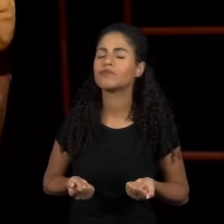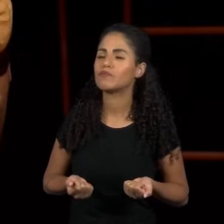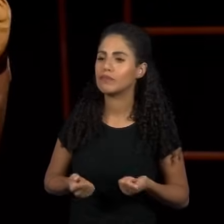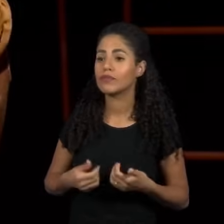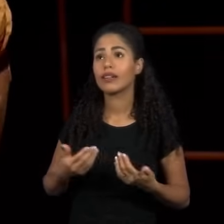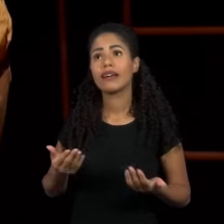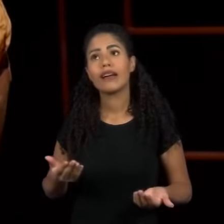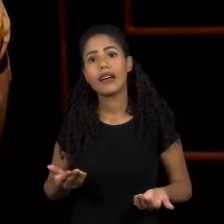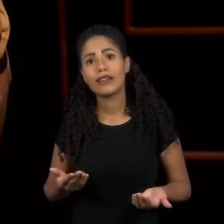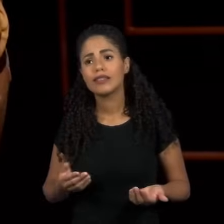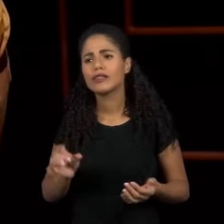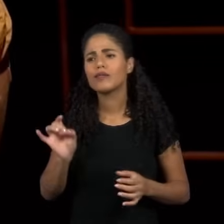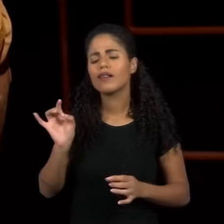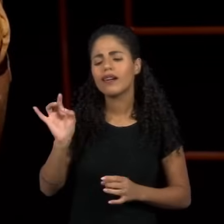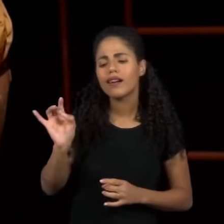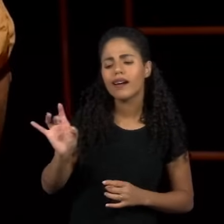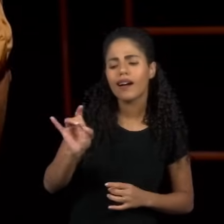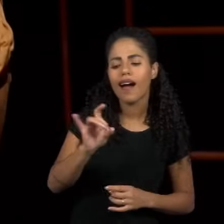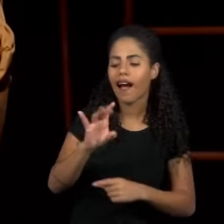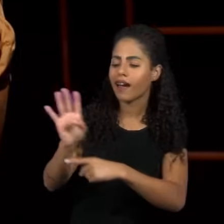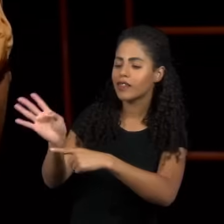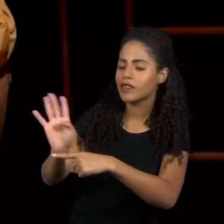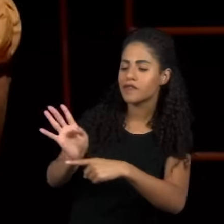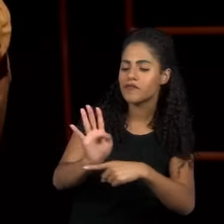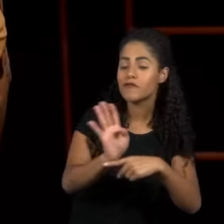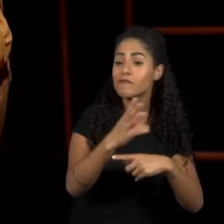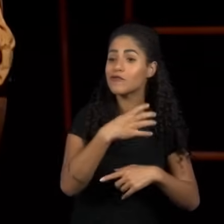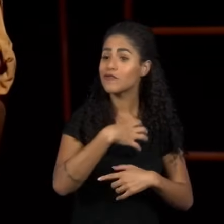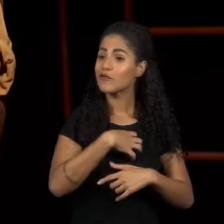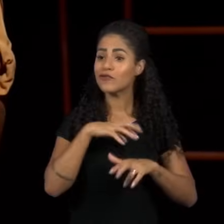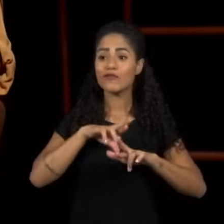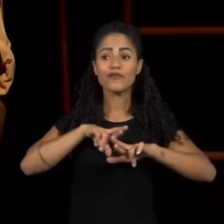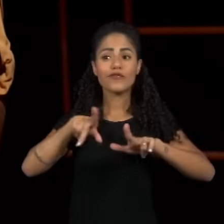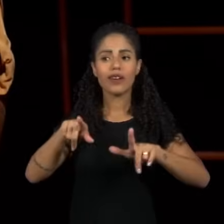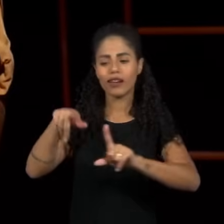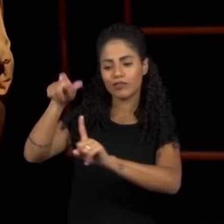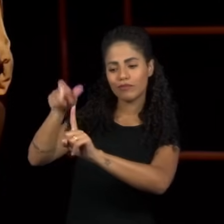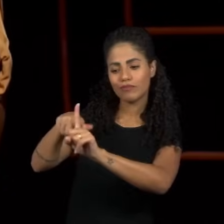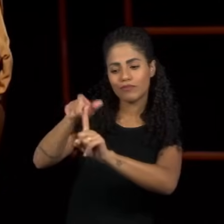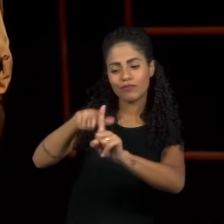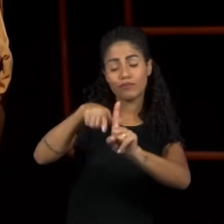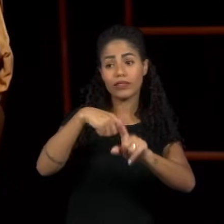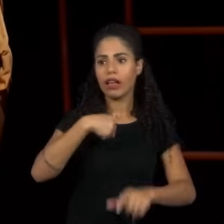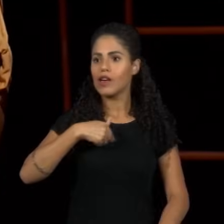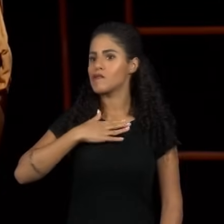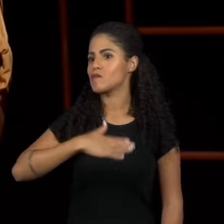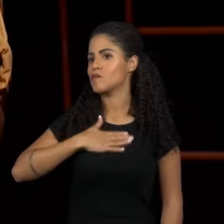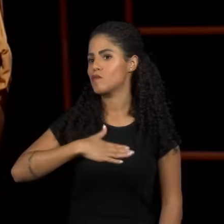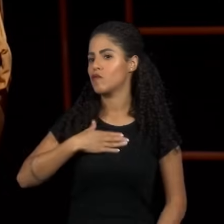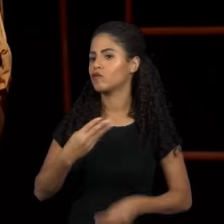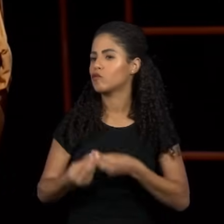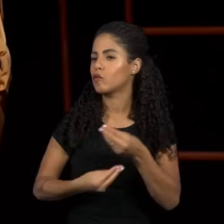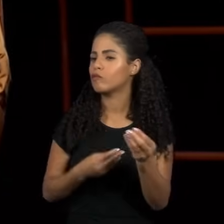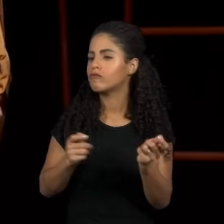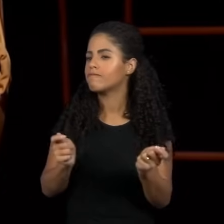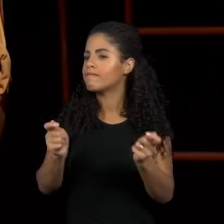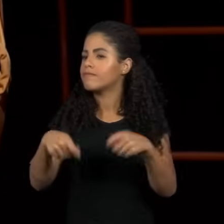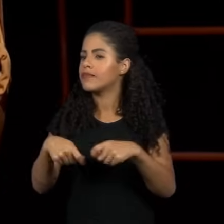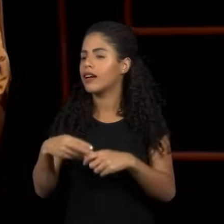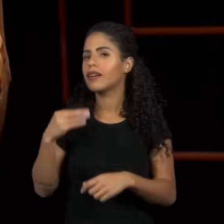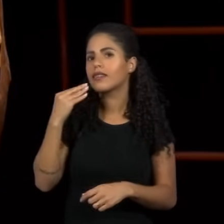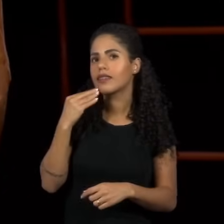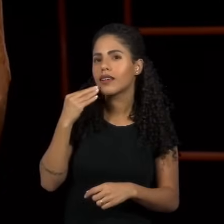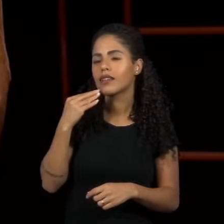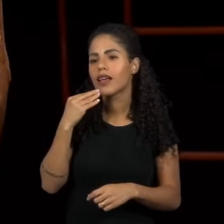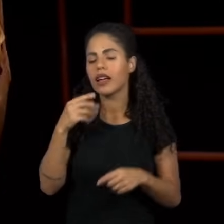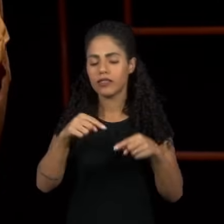Olha, acho que cada filme foi de uma maneira, não tem... Mas eu gosto muito quando eu tenho essa possibilidade de ficar um